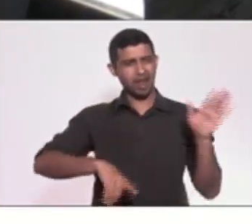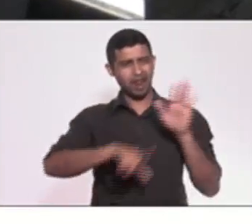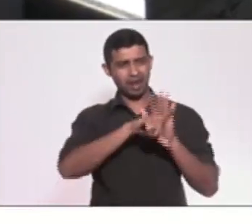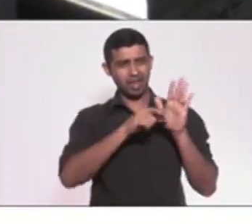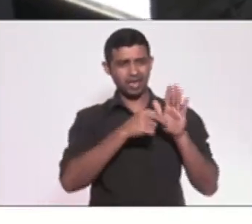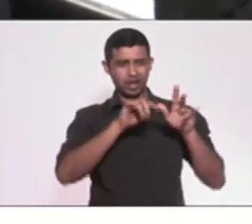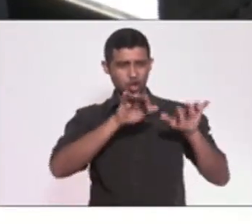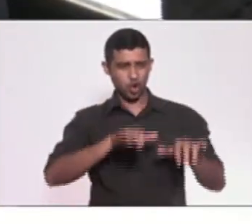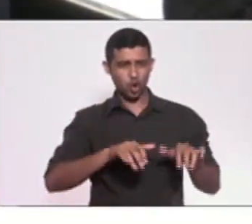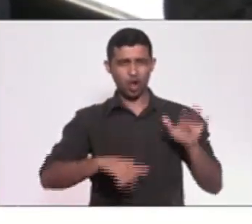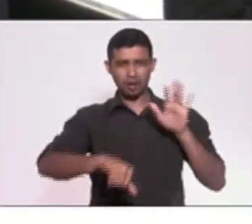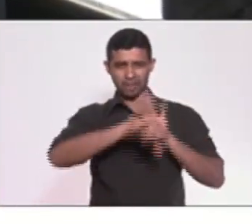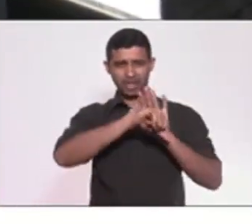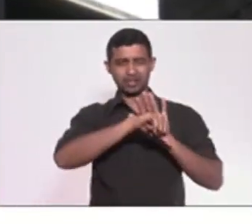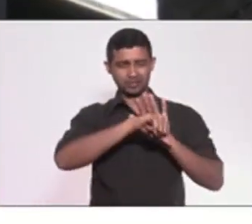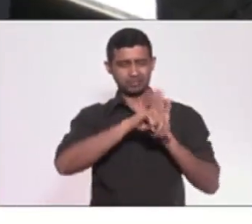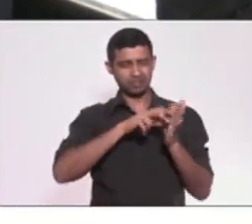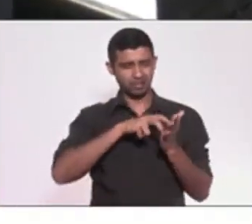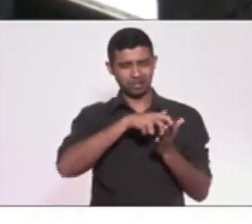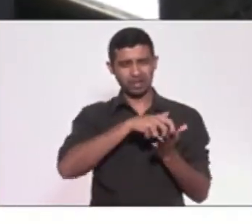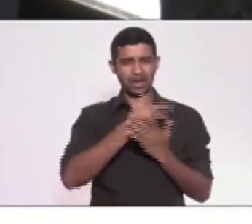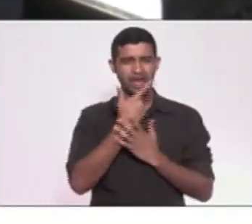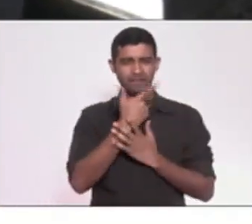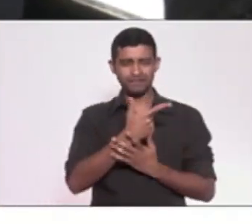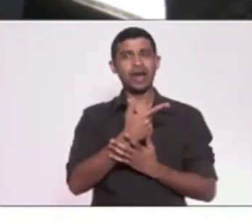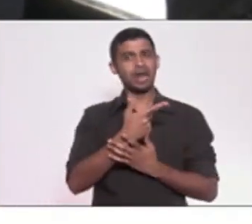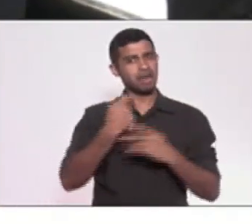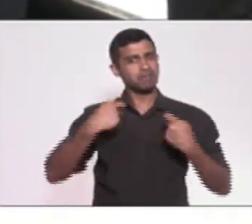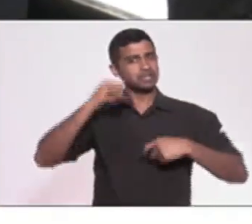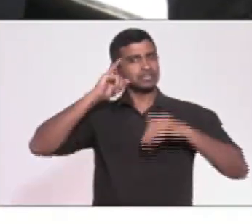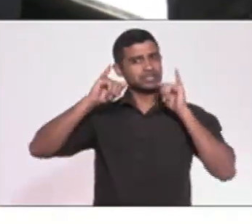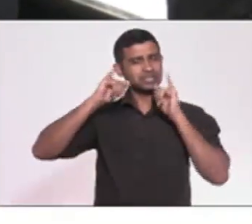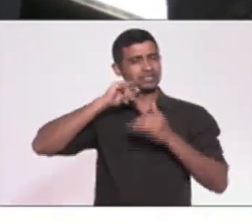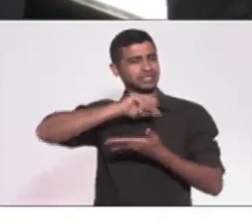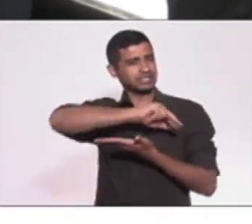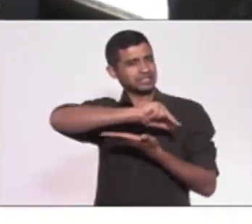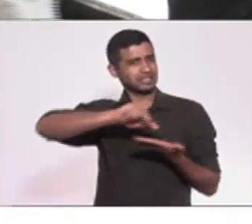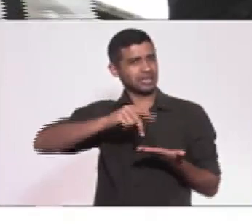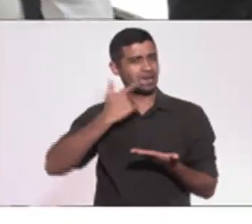Processo Penal, está que as medidas cautelares são várias e